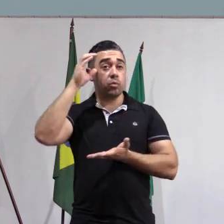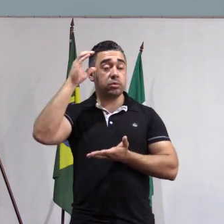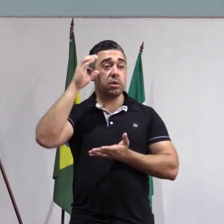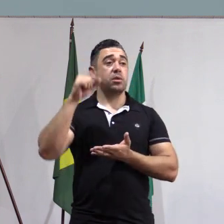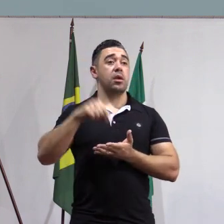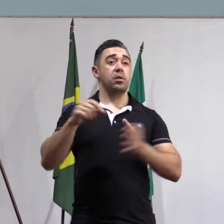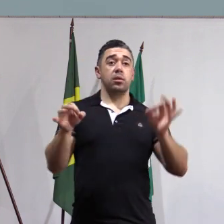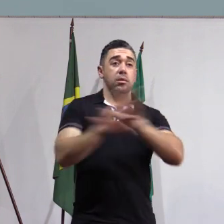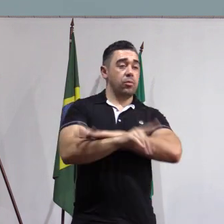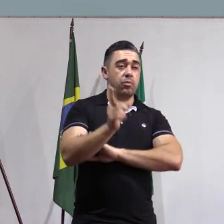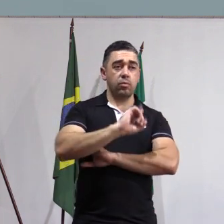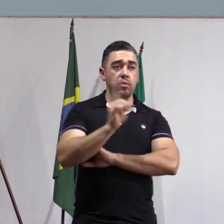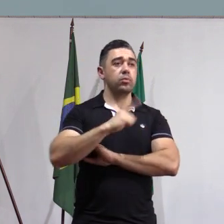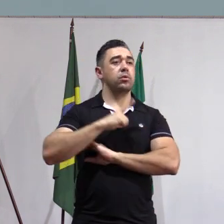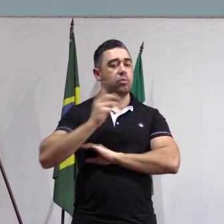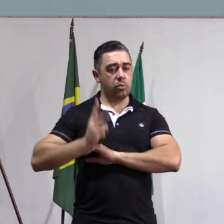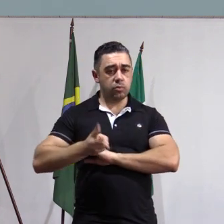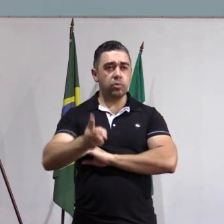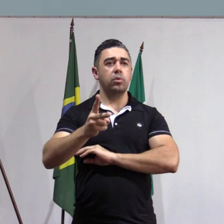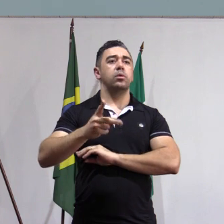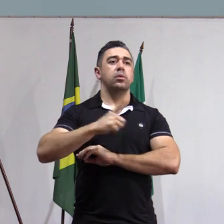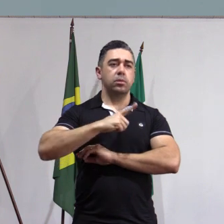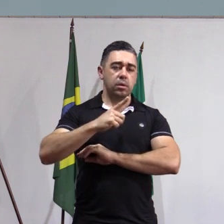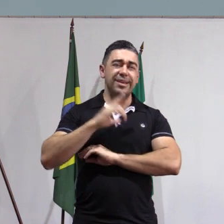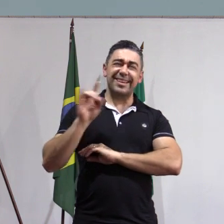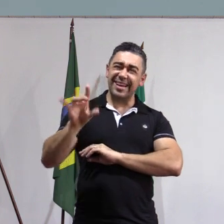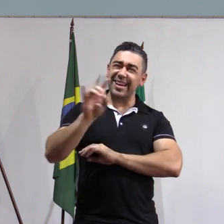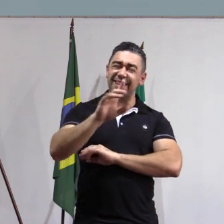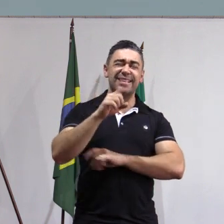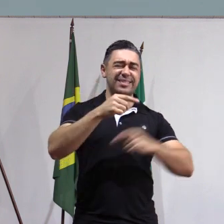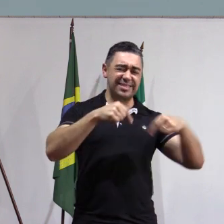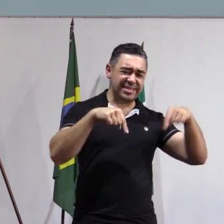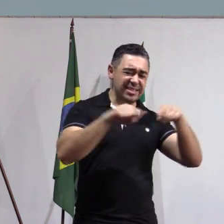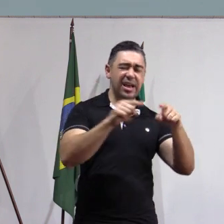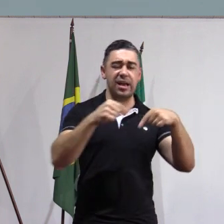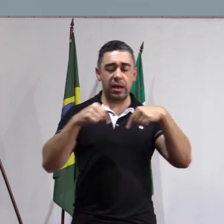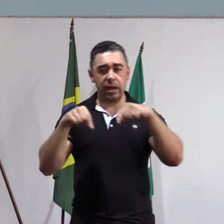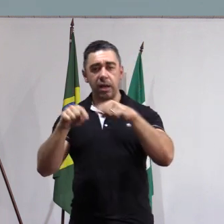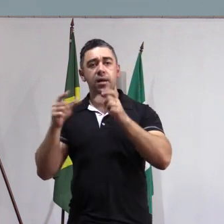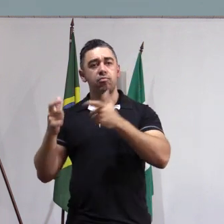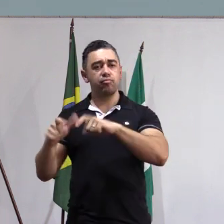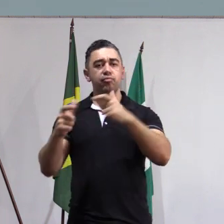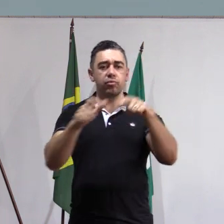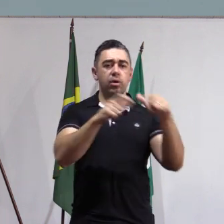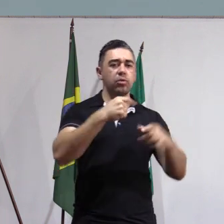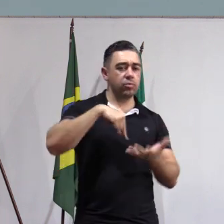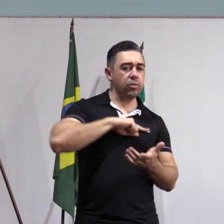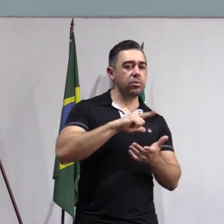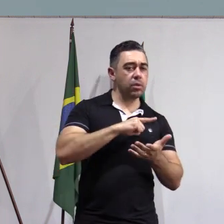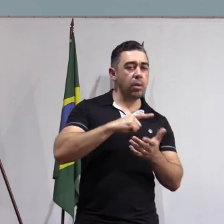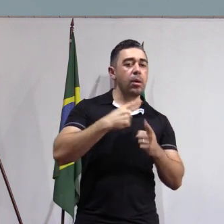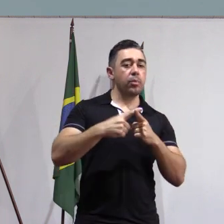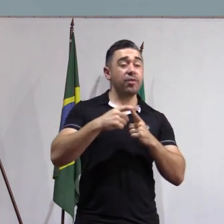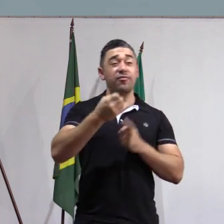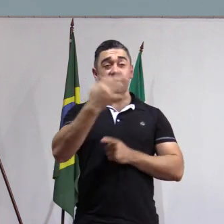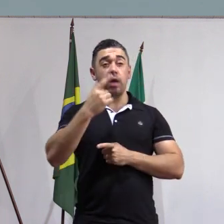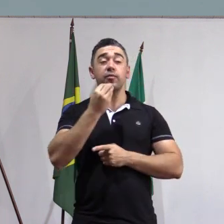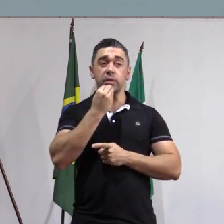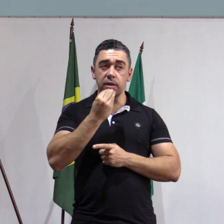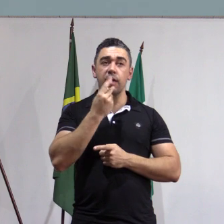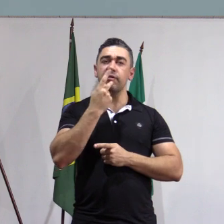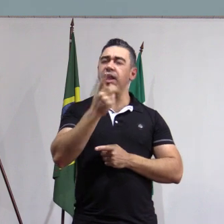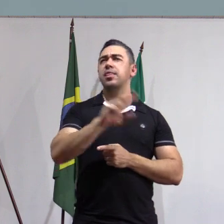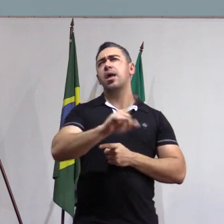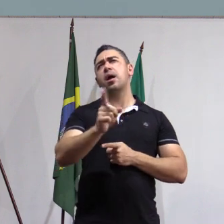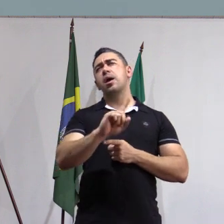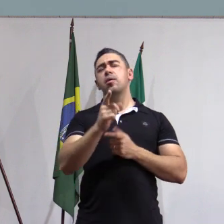ele não acaba aqui e que ele vai precisar ser feito em cada sala de aula, em cada um dos espaços que a gente tem, porque muitos vão tentar nos convencer de que essa é a